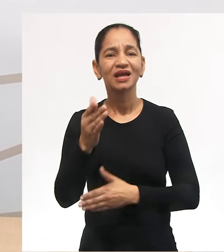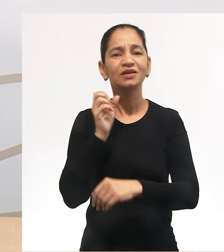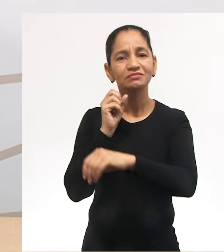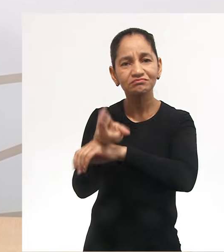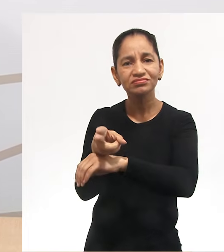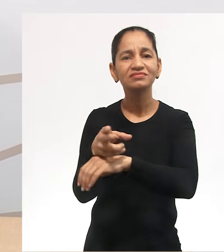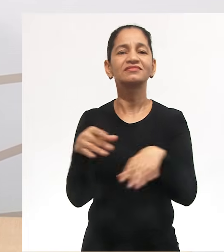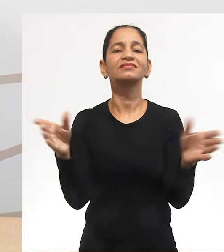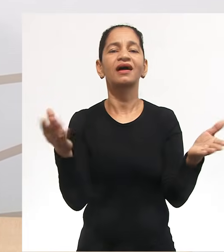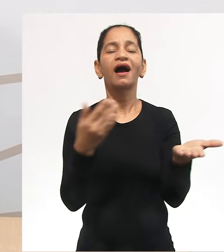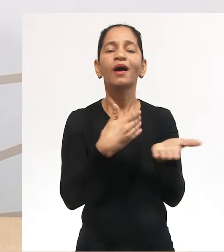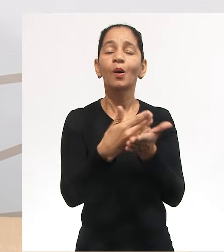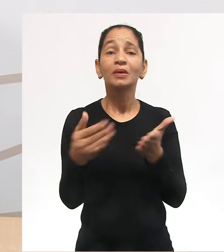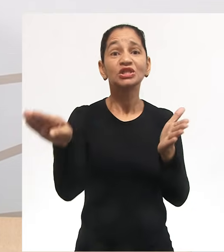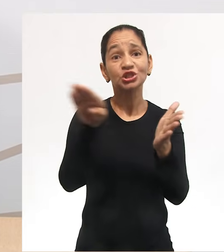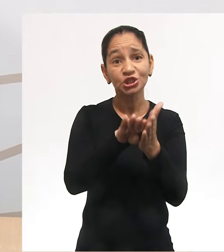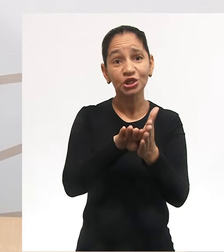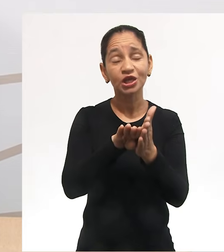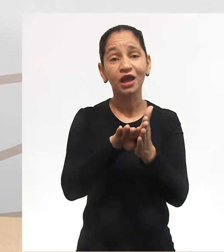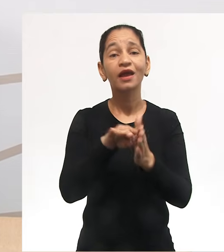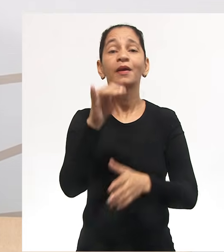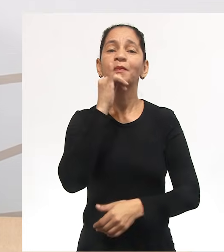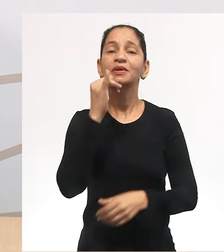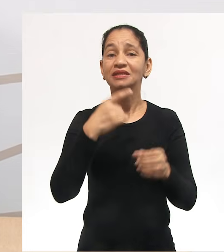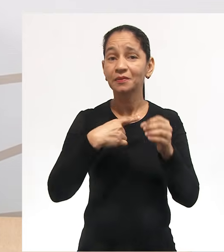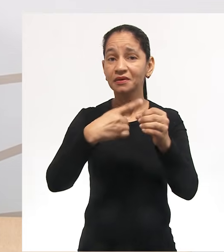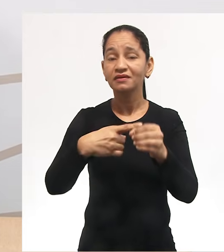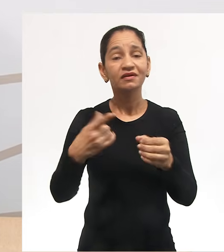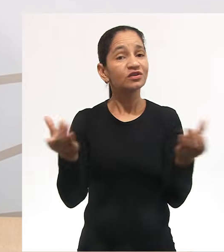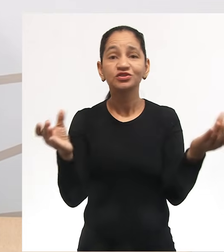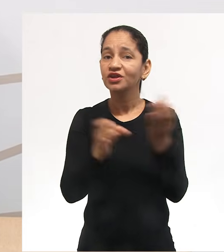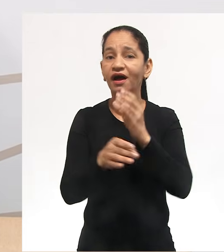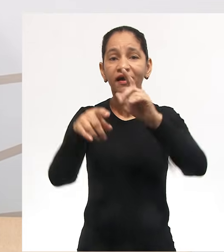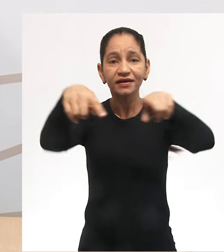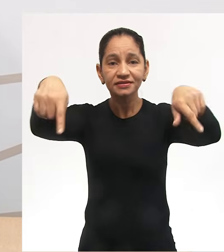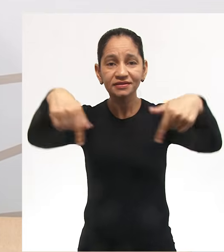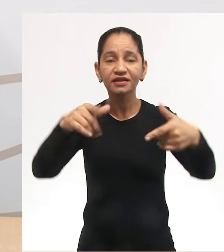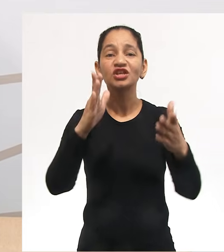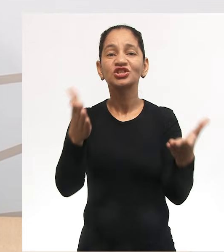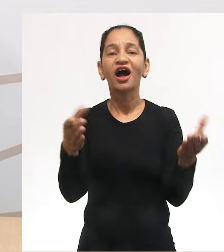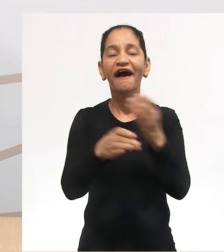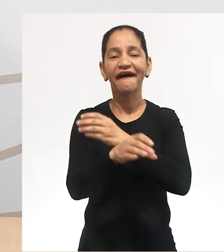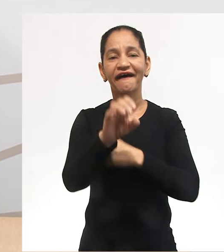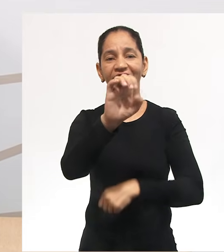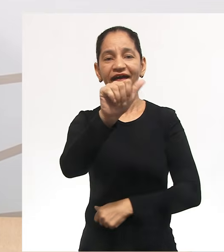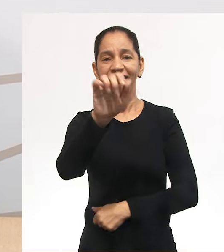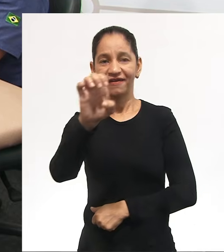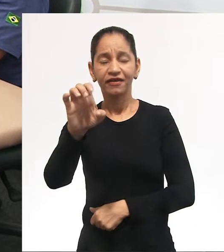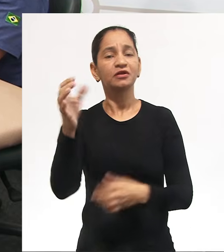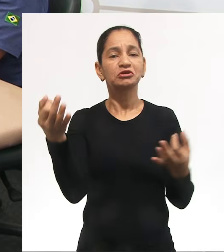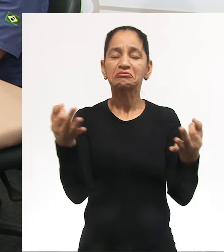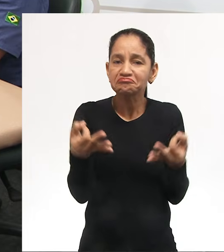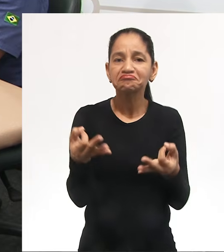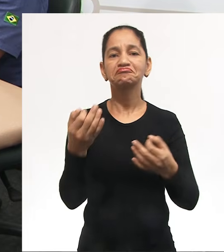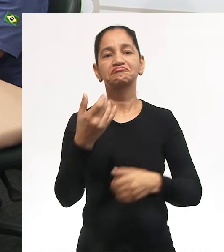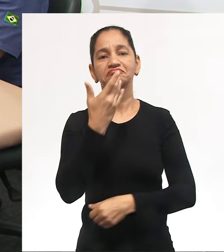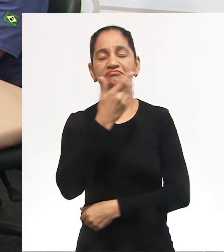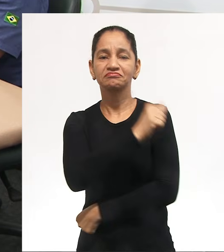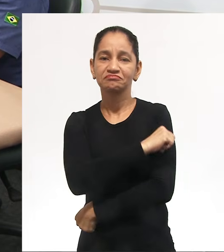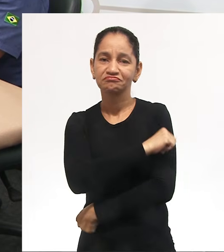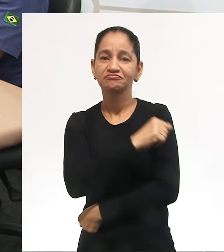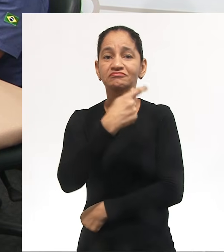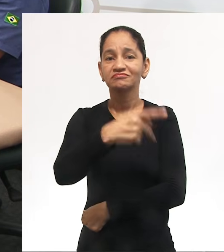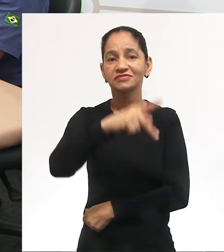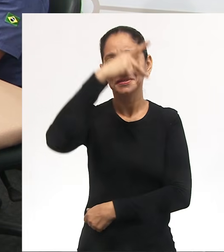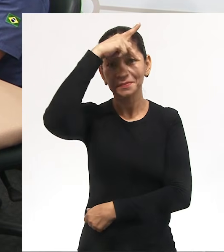lá". E aí foi assim, cheguei em Itapuã, já para a sala de atendimento educacional especializado, né,